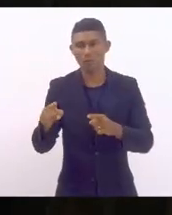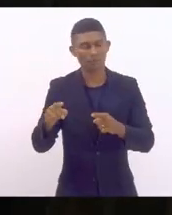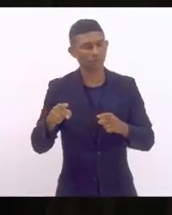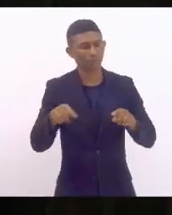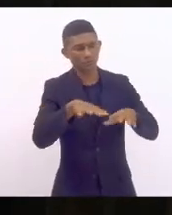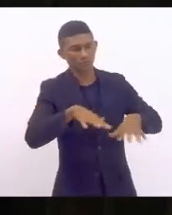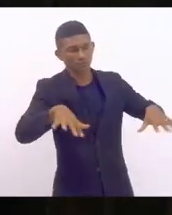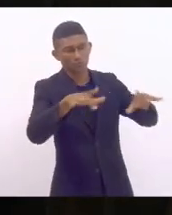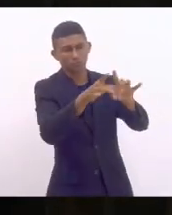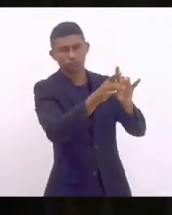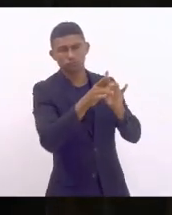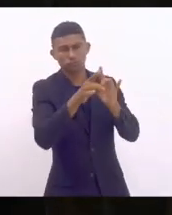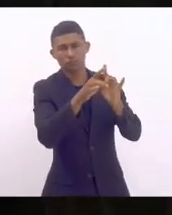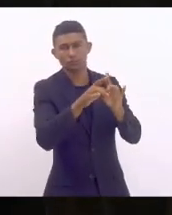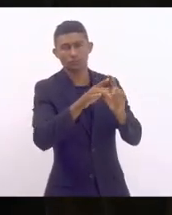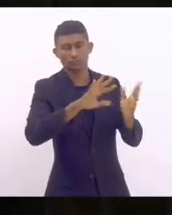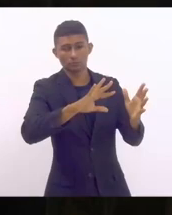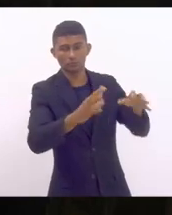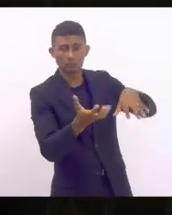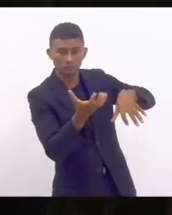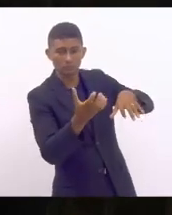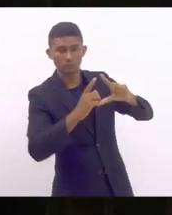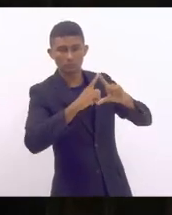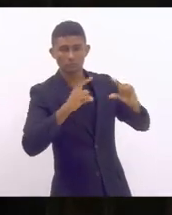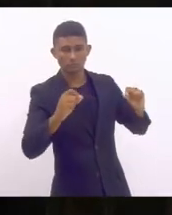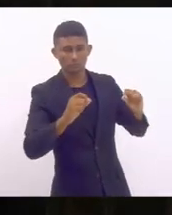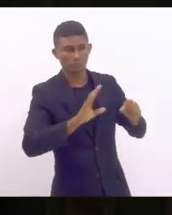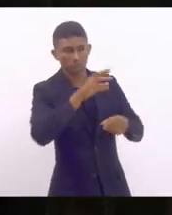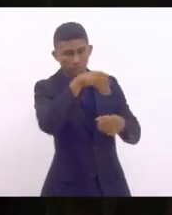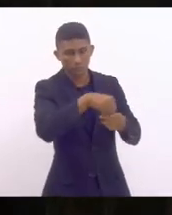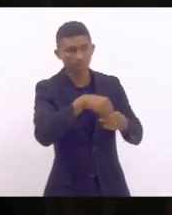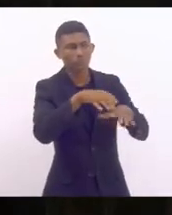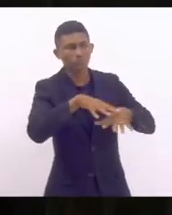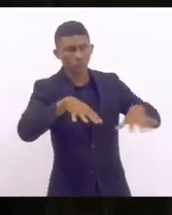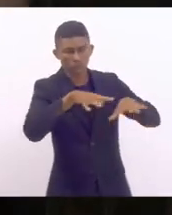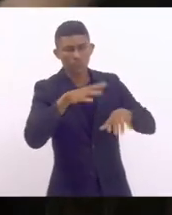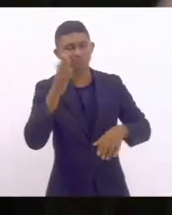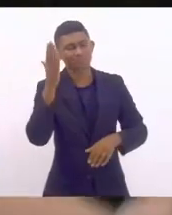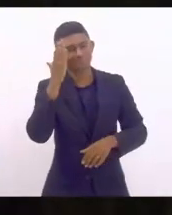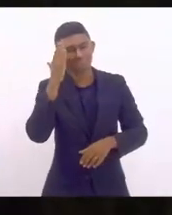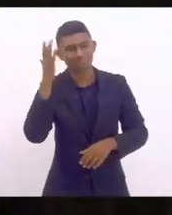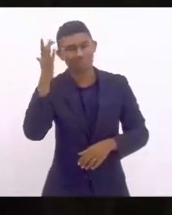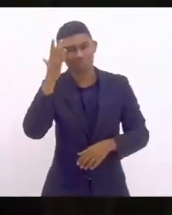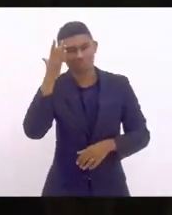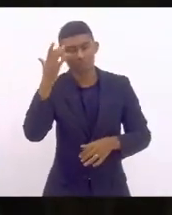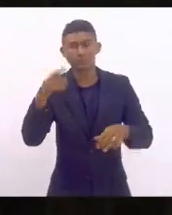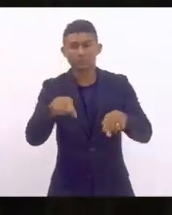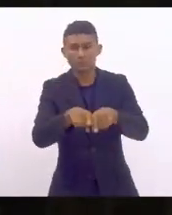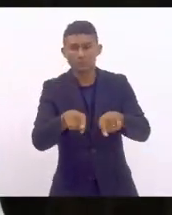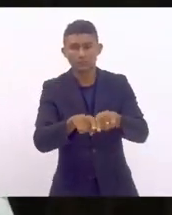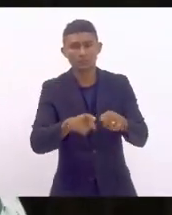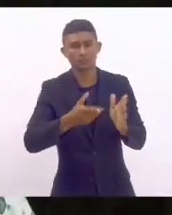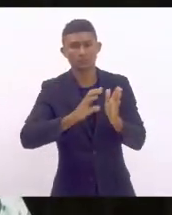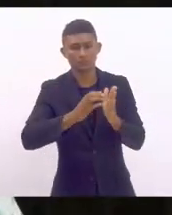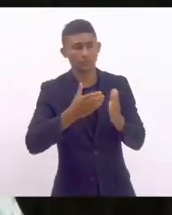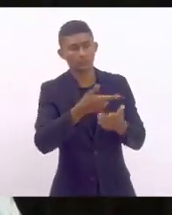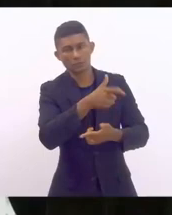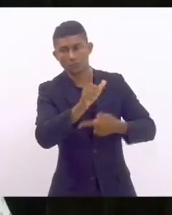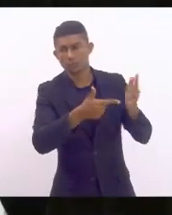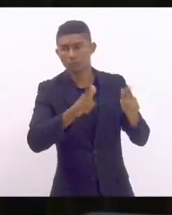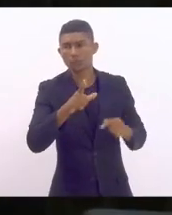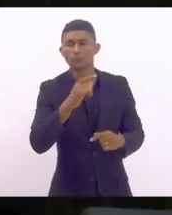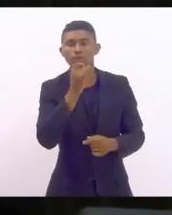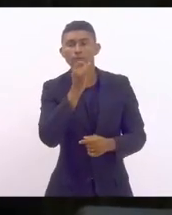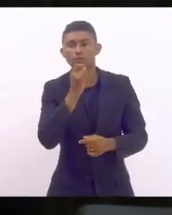mobilização Congresso Nacional oposição tá muito ciente também a em outras bancadas no campo do